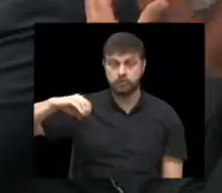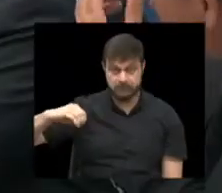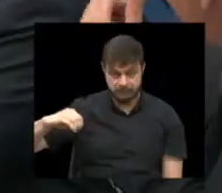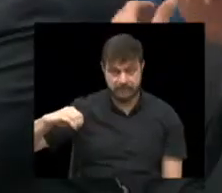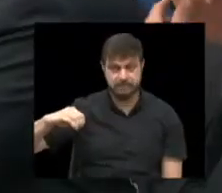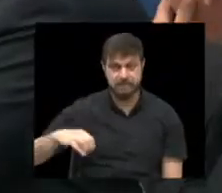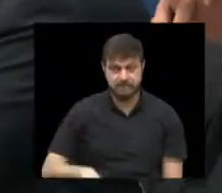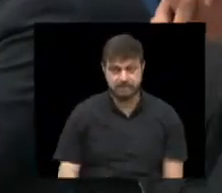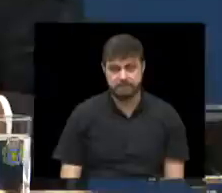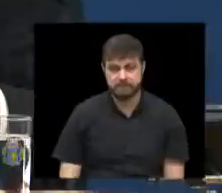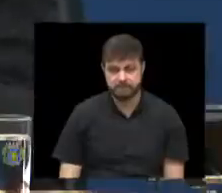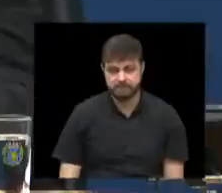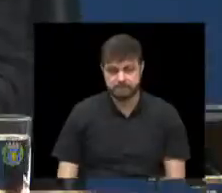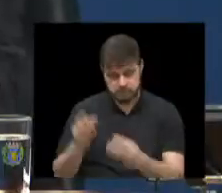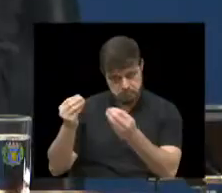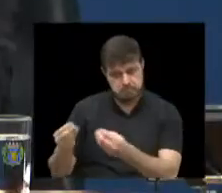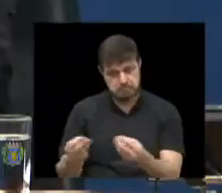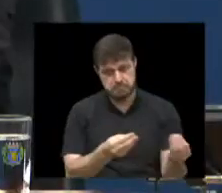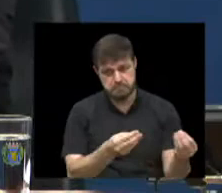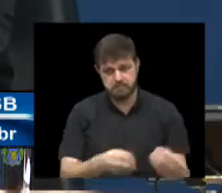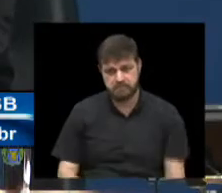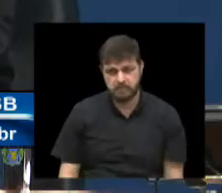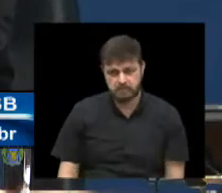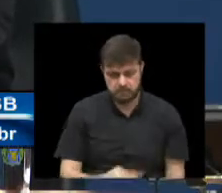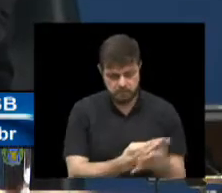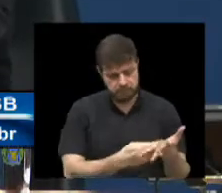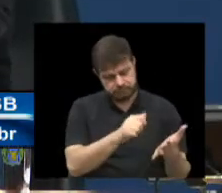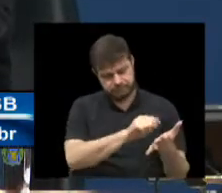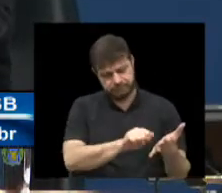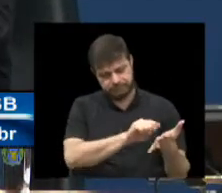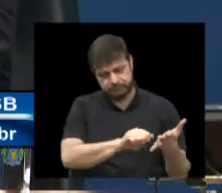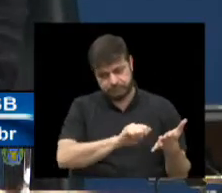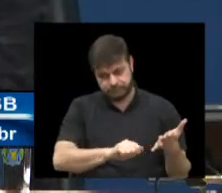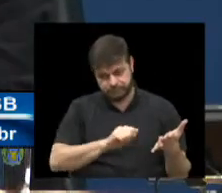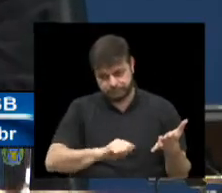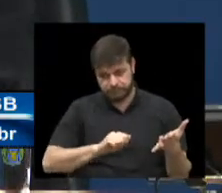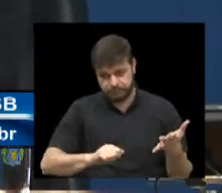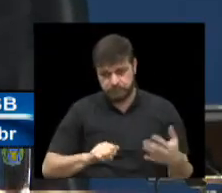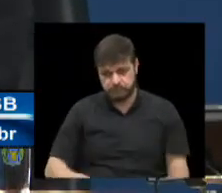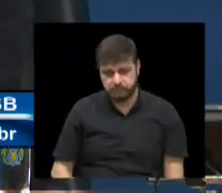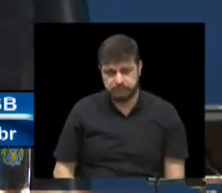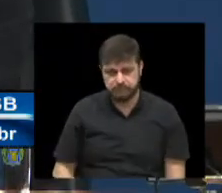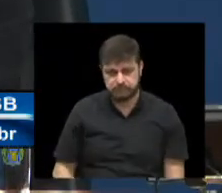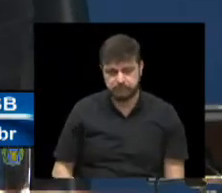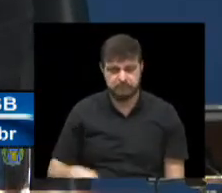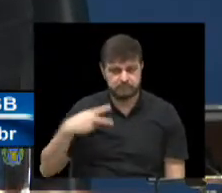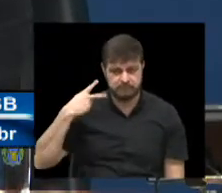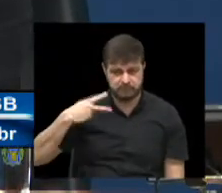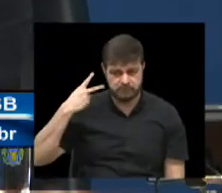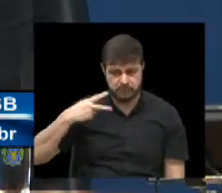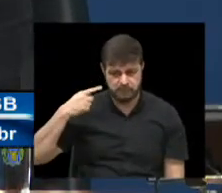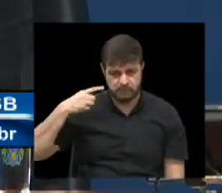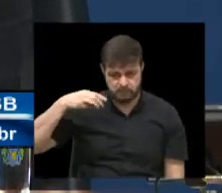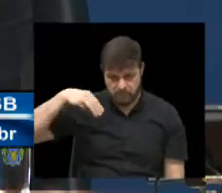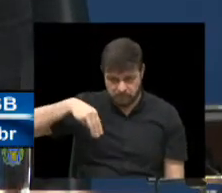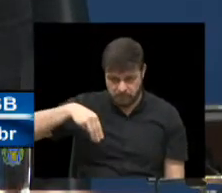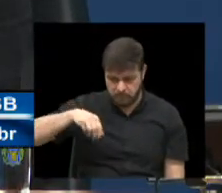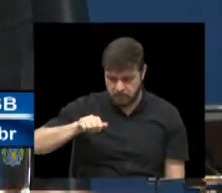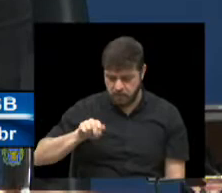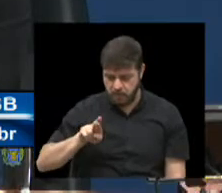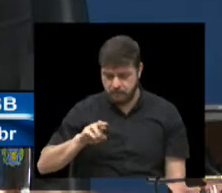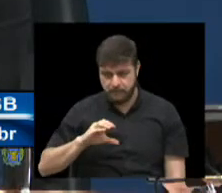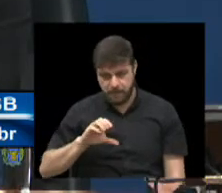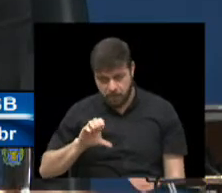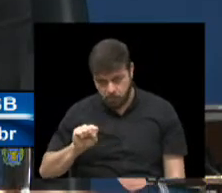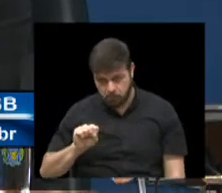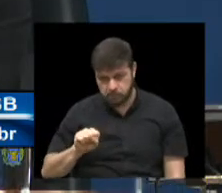Em camisa. Requerimento 1916, de 2017, assinado pelo vereador Marcos Bernardelli, do PSDB, líder